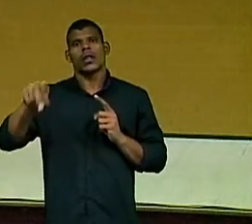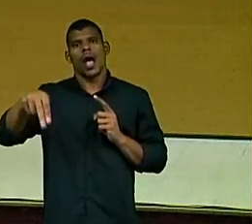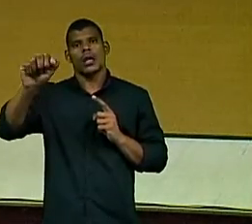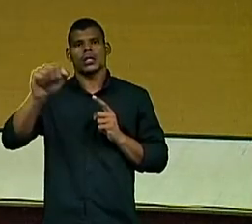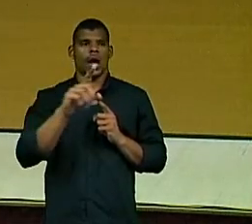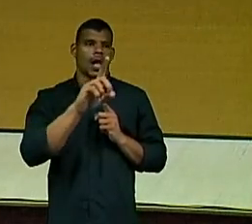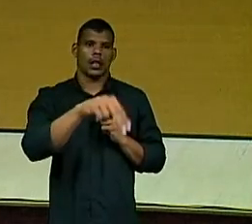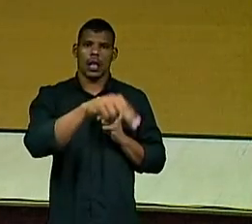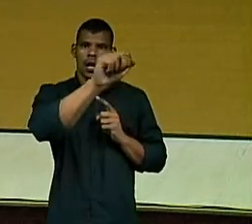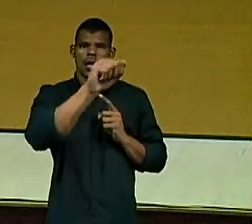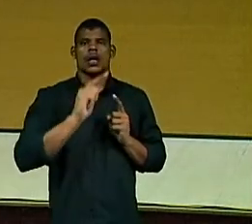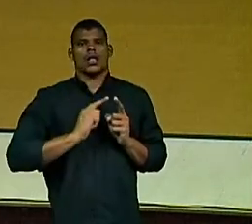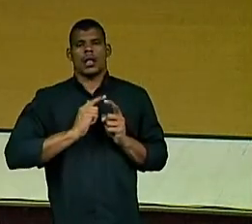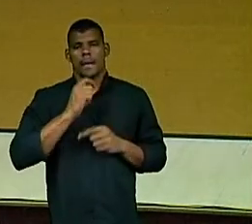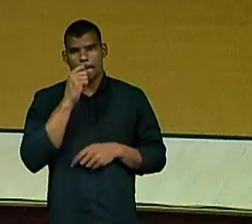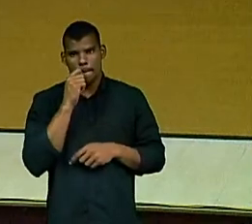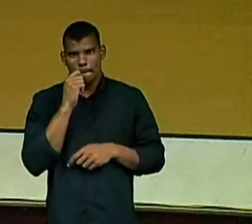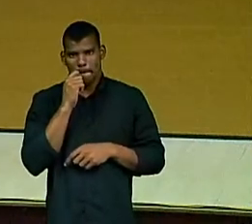pode imaginar